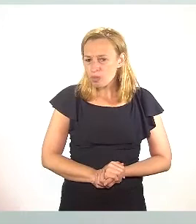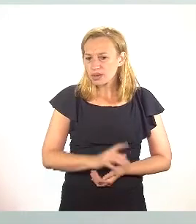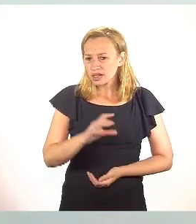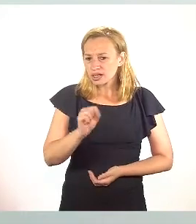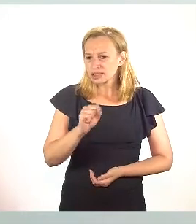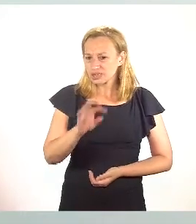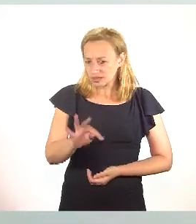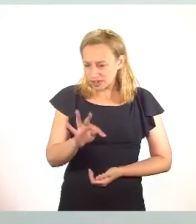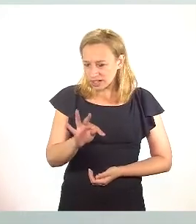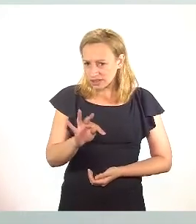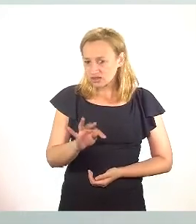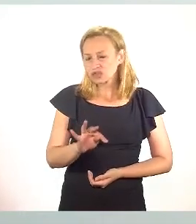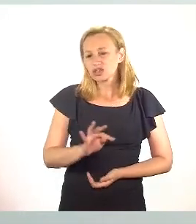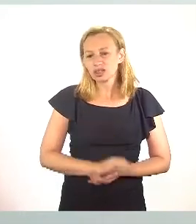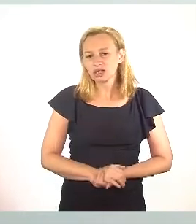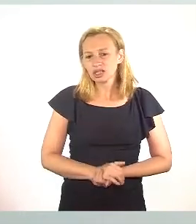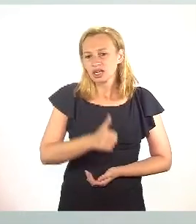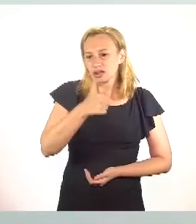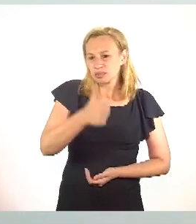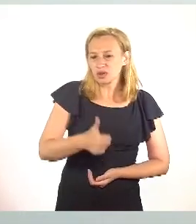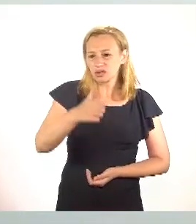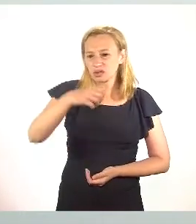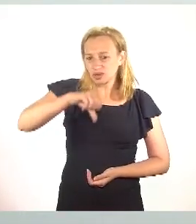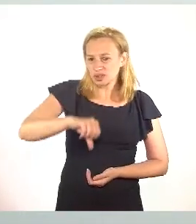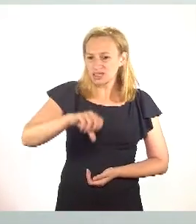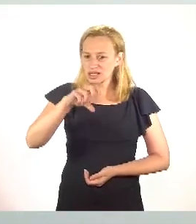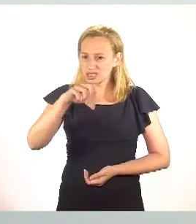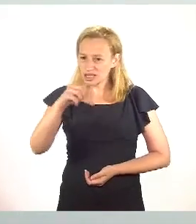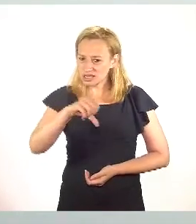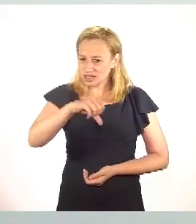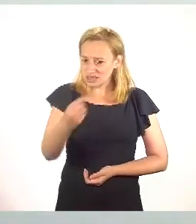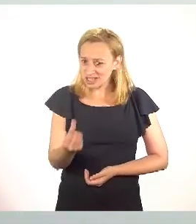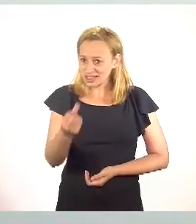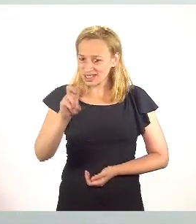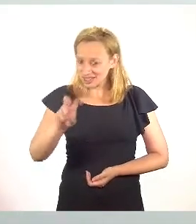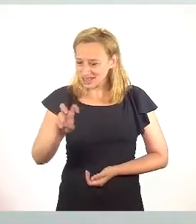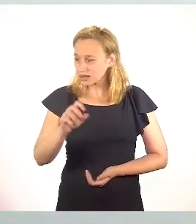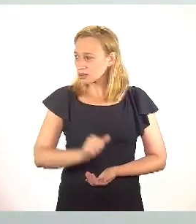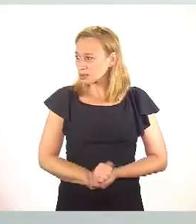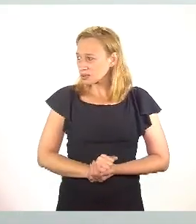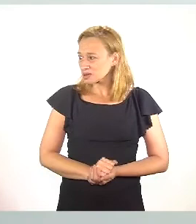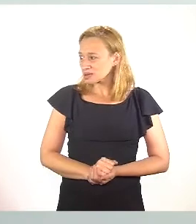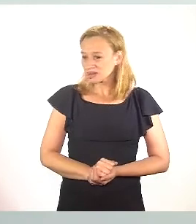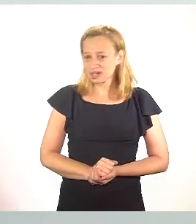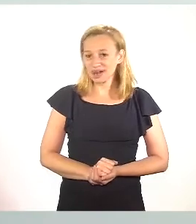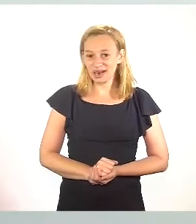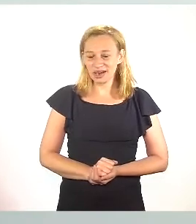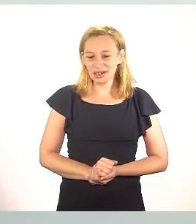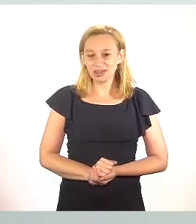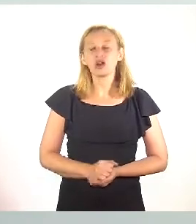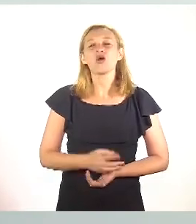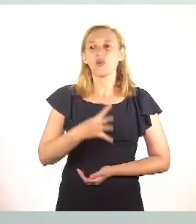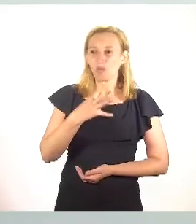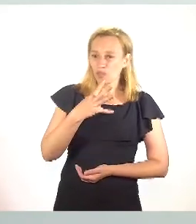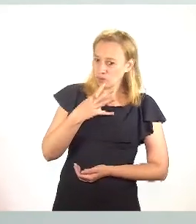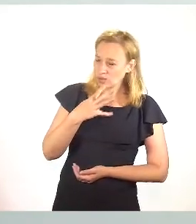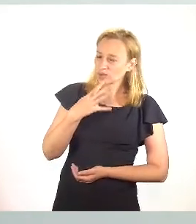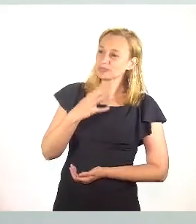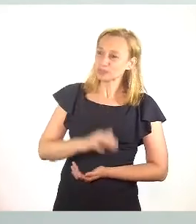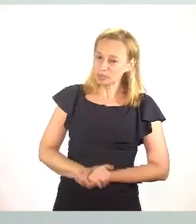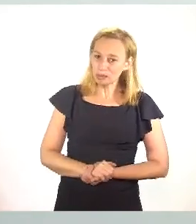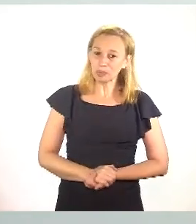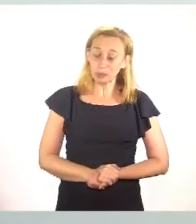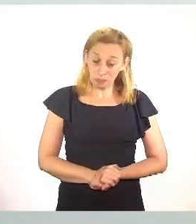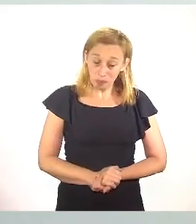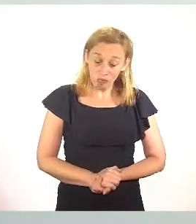Cefet herdou, em 1965, em técnico de estradas. Eu conheço a escola que o senhor se